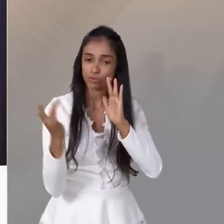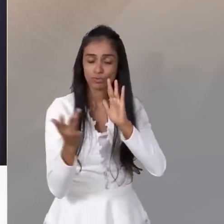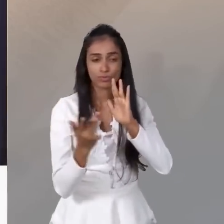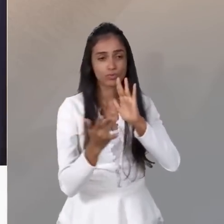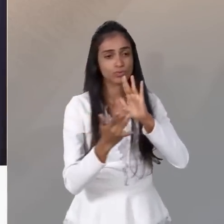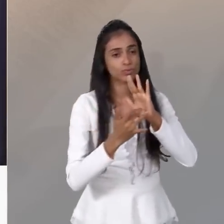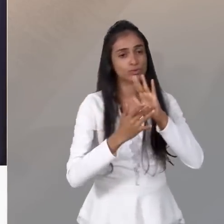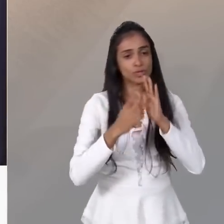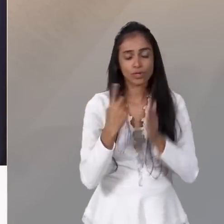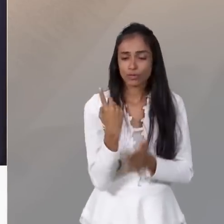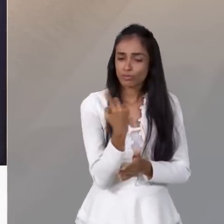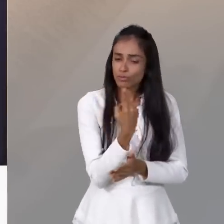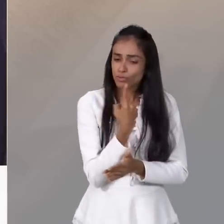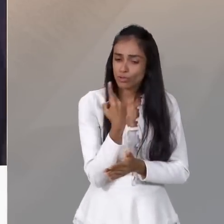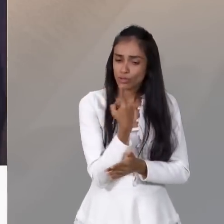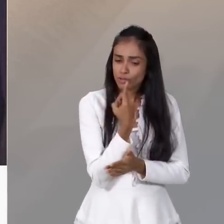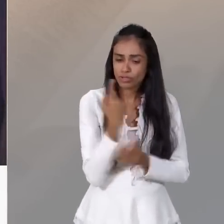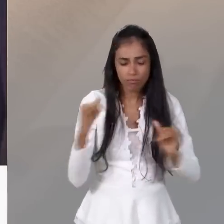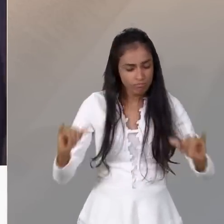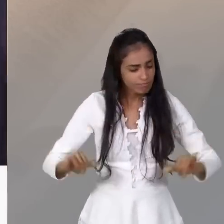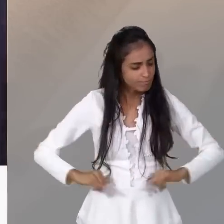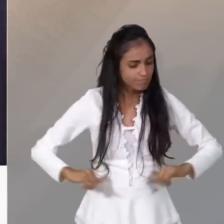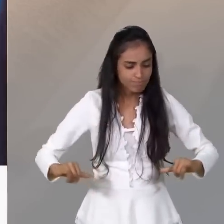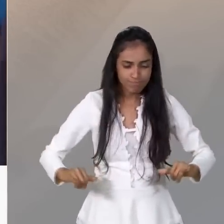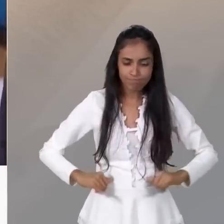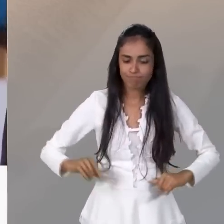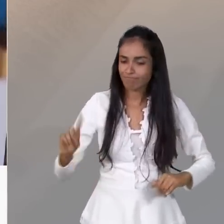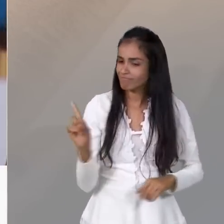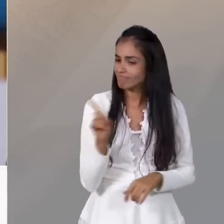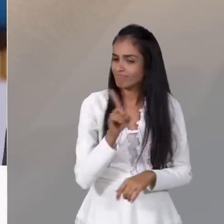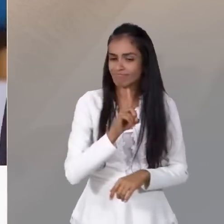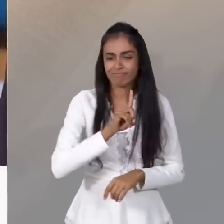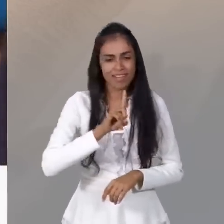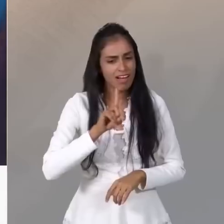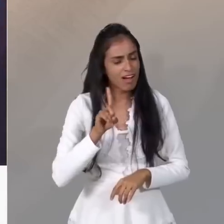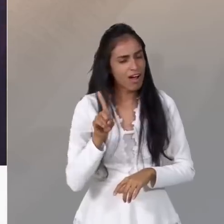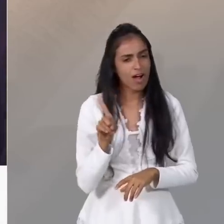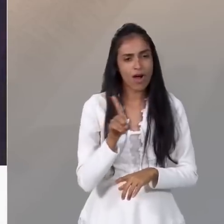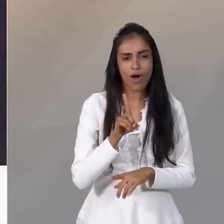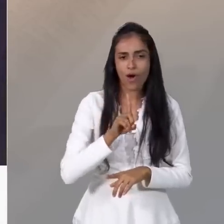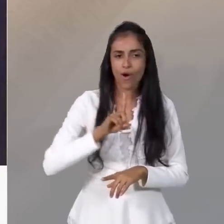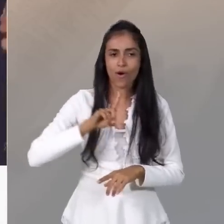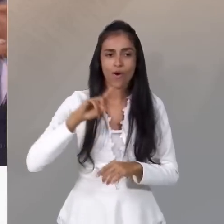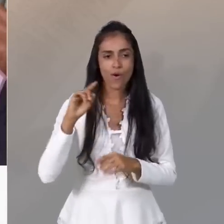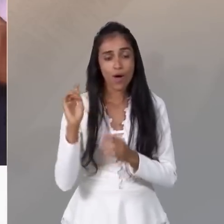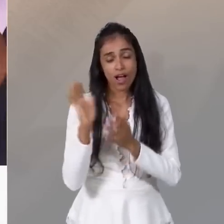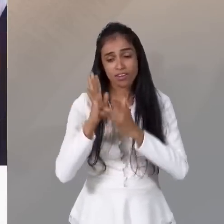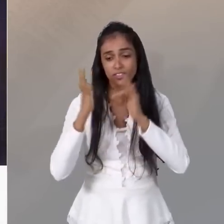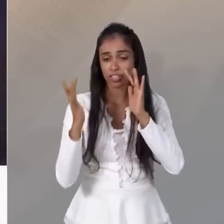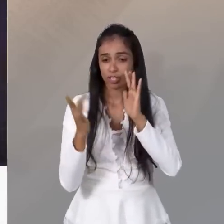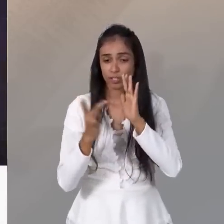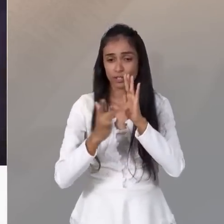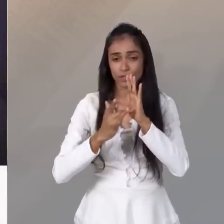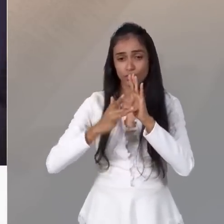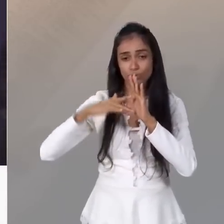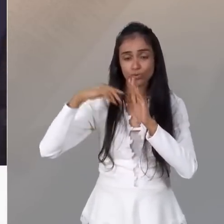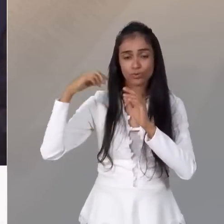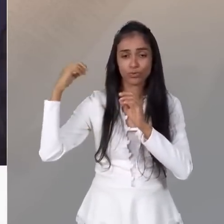Jesus não me deixa sofrer, sua voz me ensina o